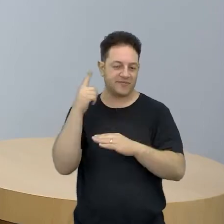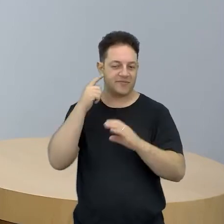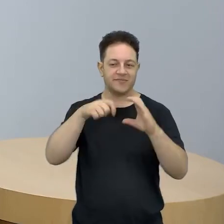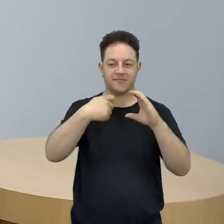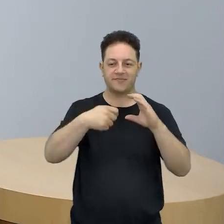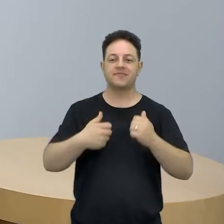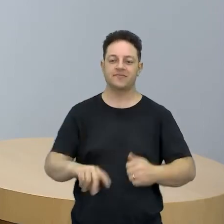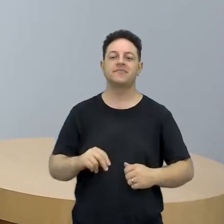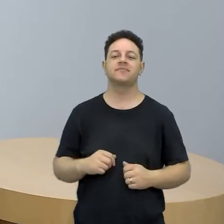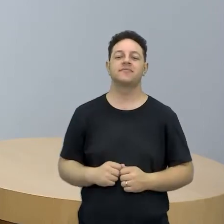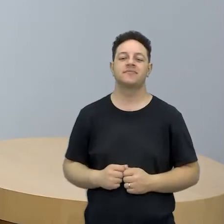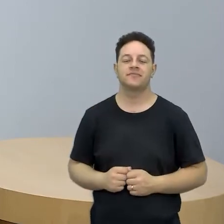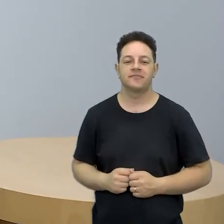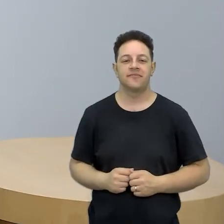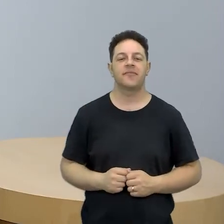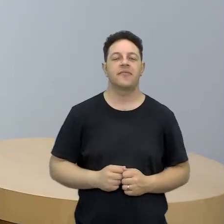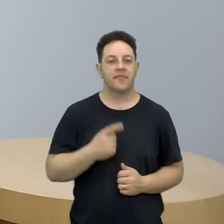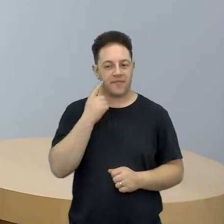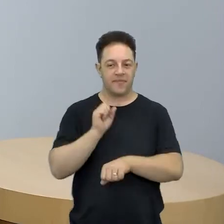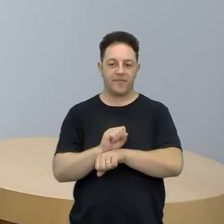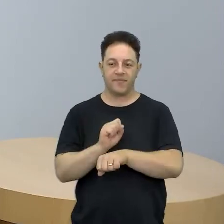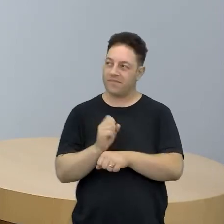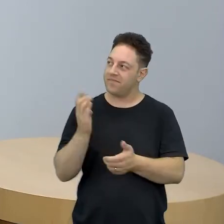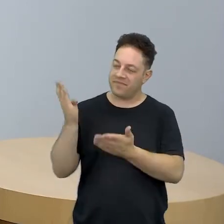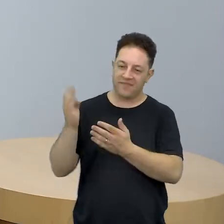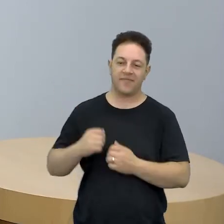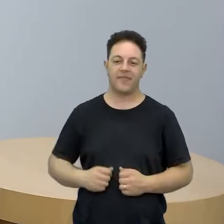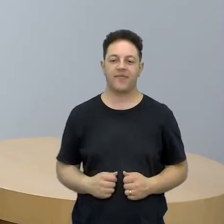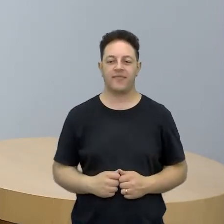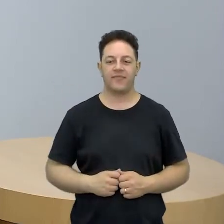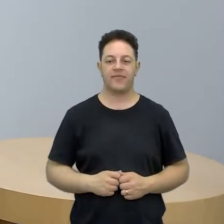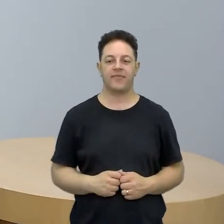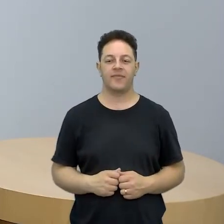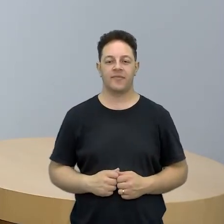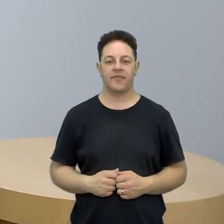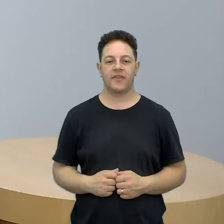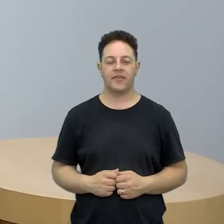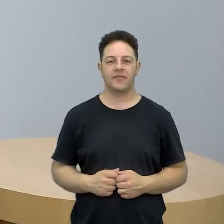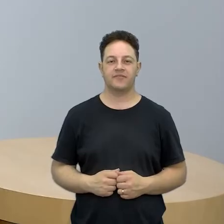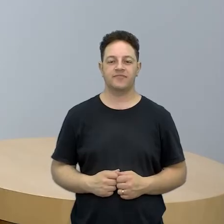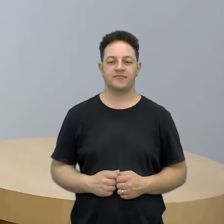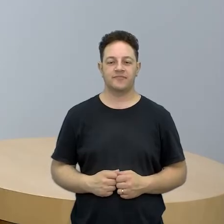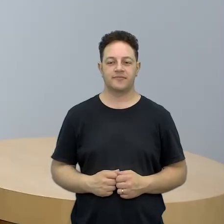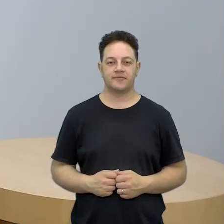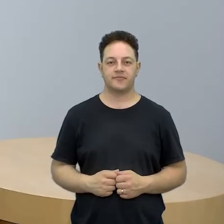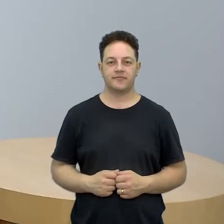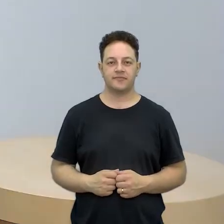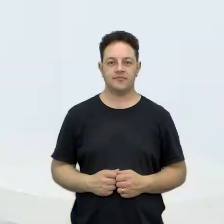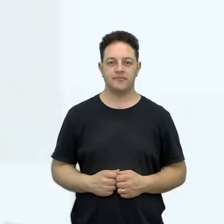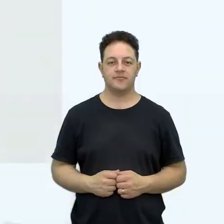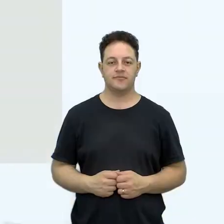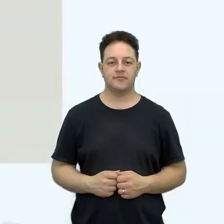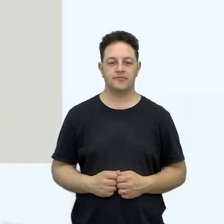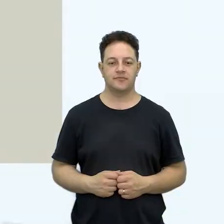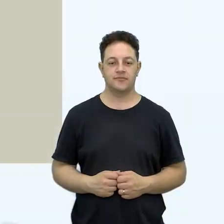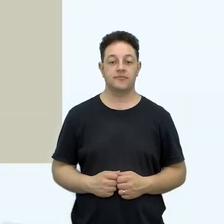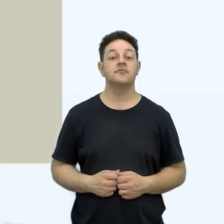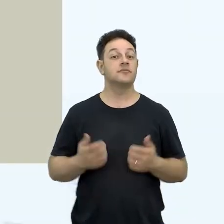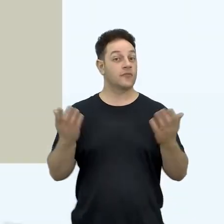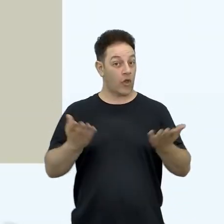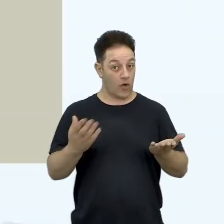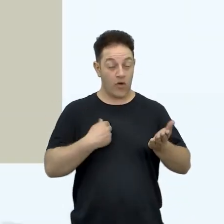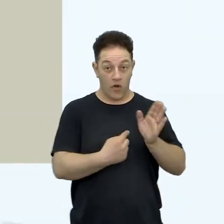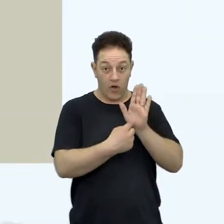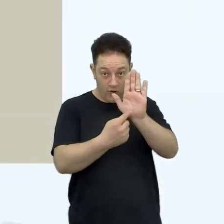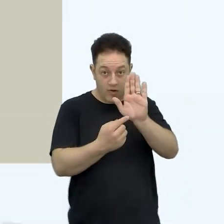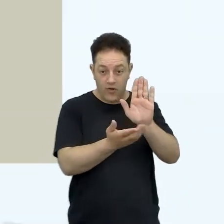aqui se o nosso diretor pode colocar no ar aí pra gente o vídeo, por favor. Então eu vou mostrar para vocês